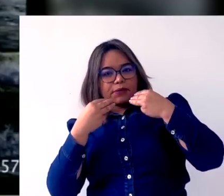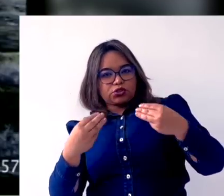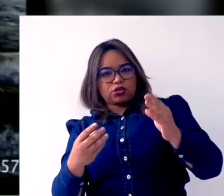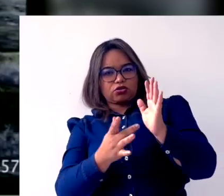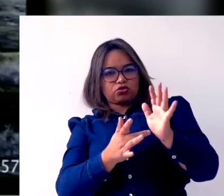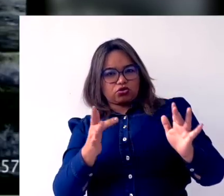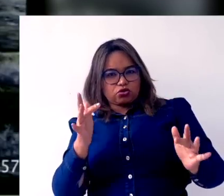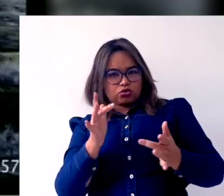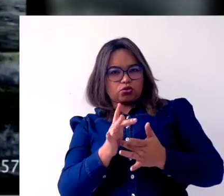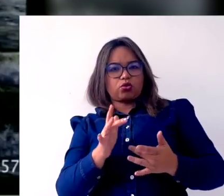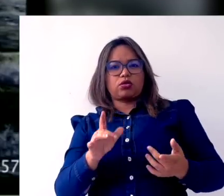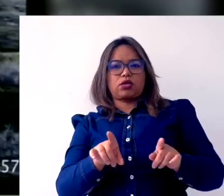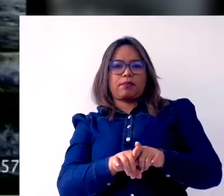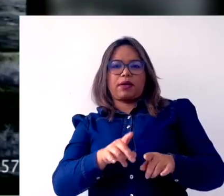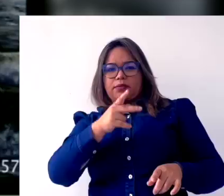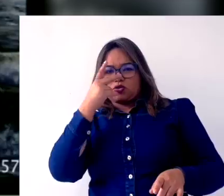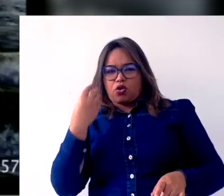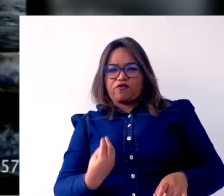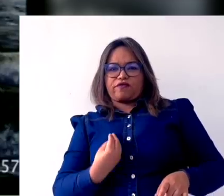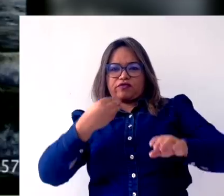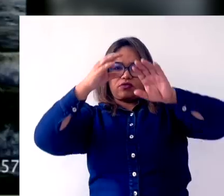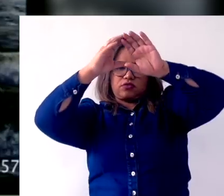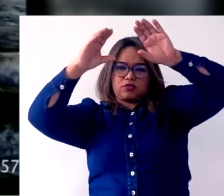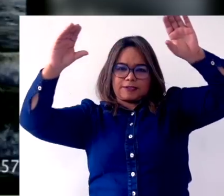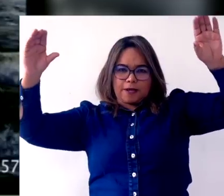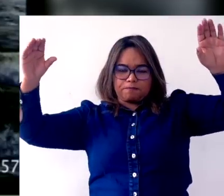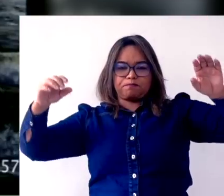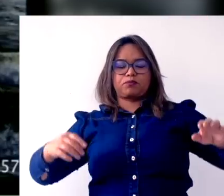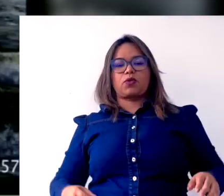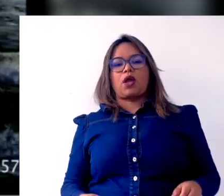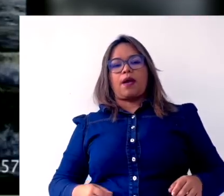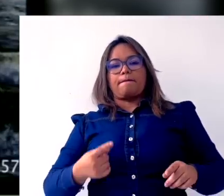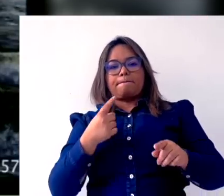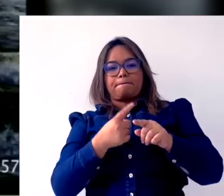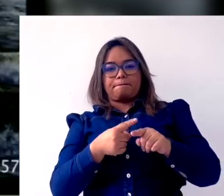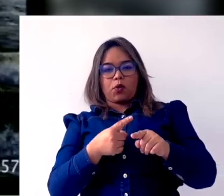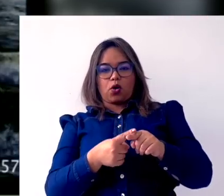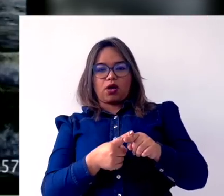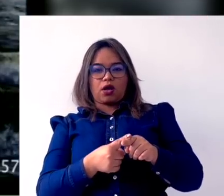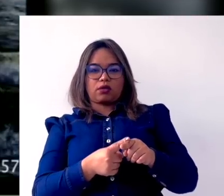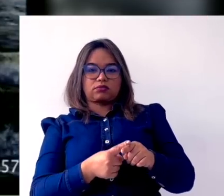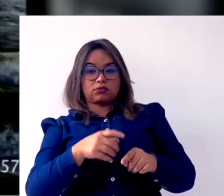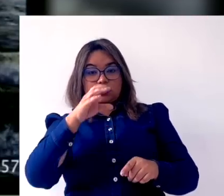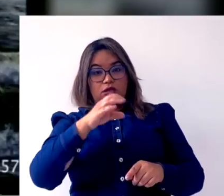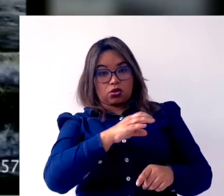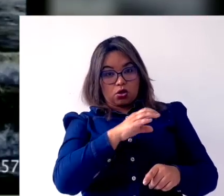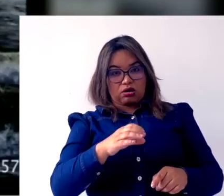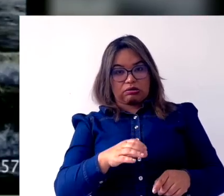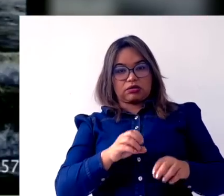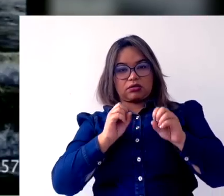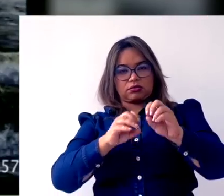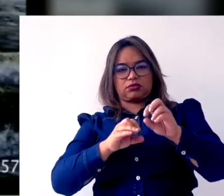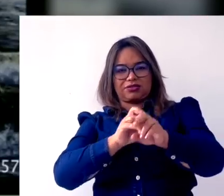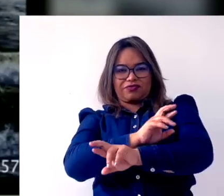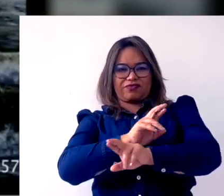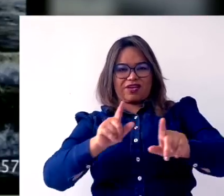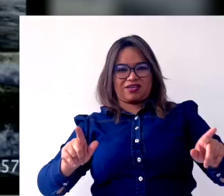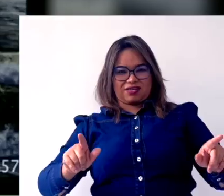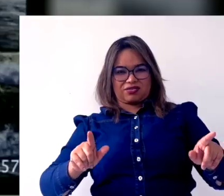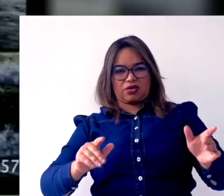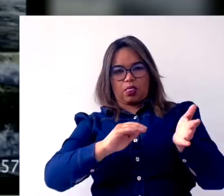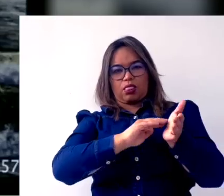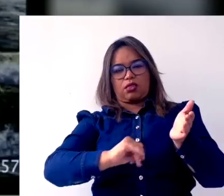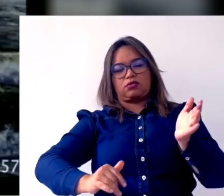próprio Deus sofre blasfêmias. Jesus é removido de seus escritos e todos os que habitam sobre a terra